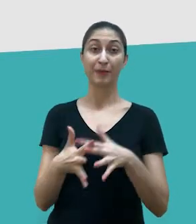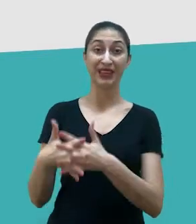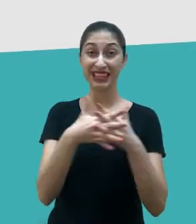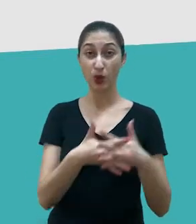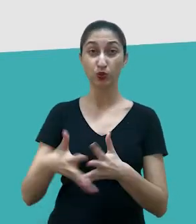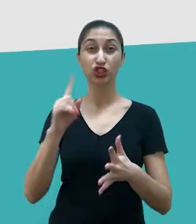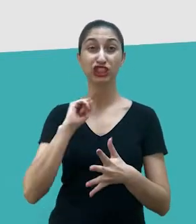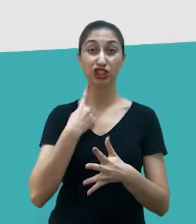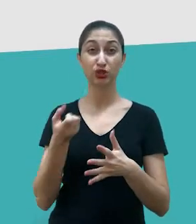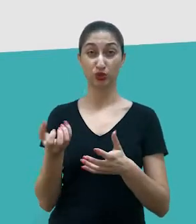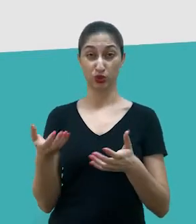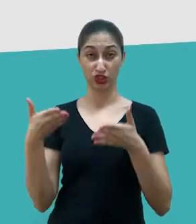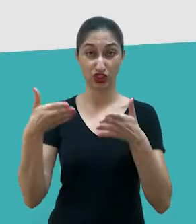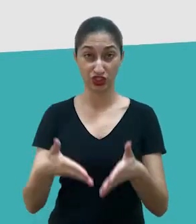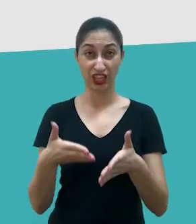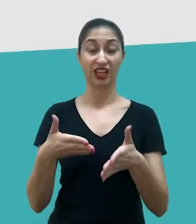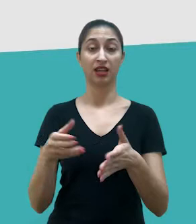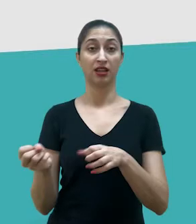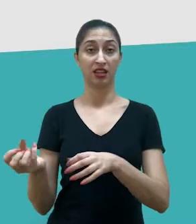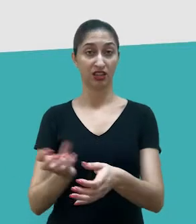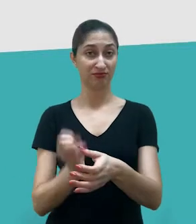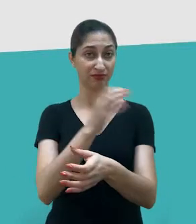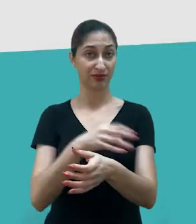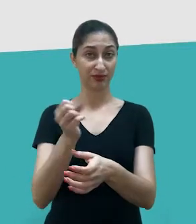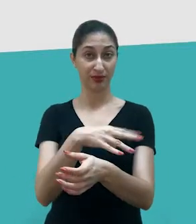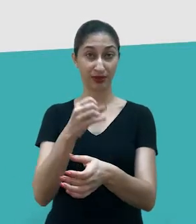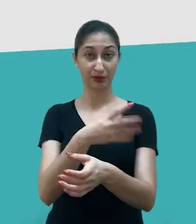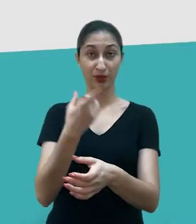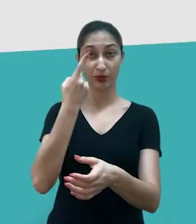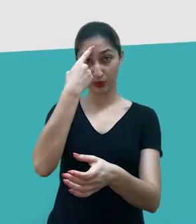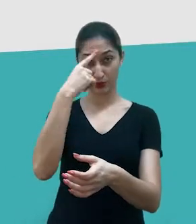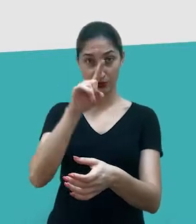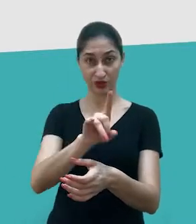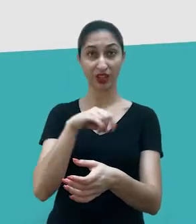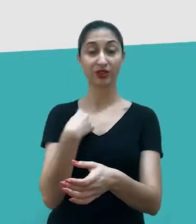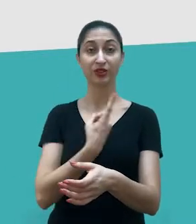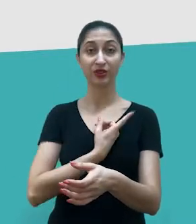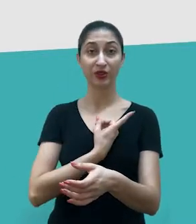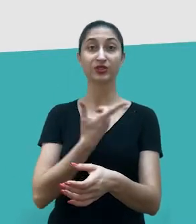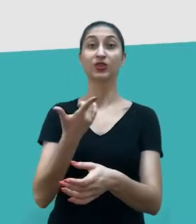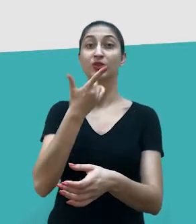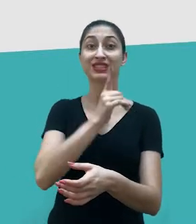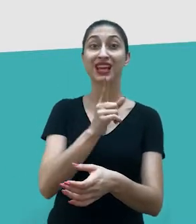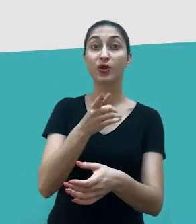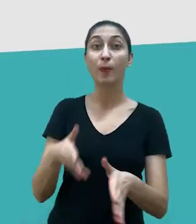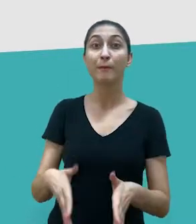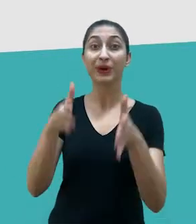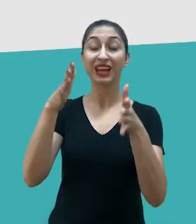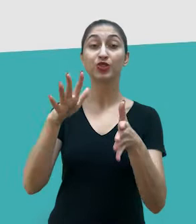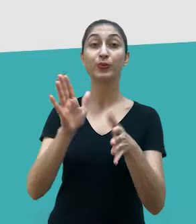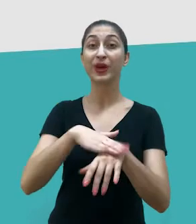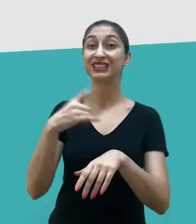aterro sanitário. Em um dia, a gente lotaria o prédio mais alto do mundo, que é o Empire State.